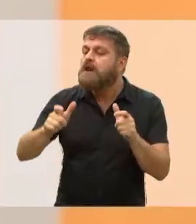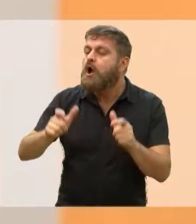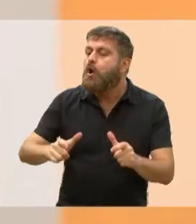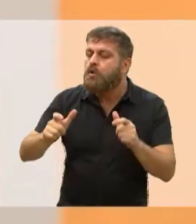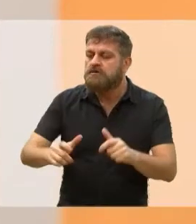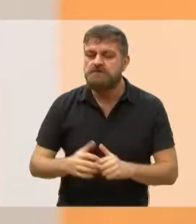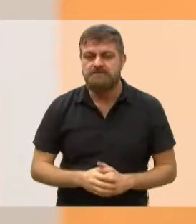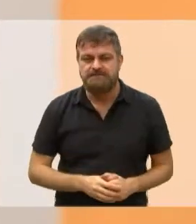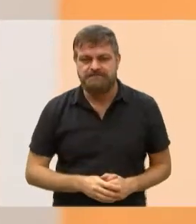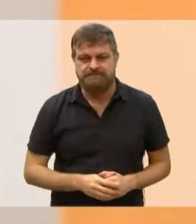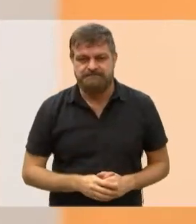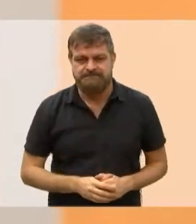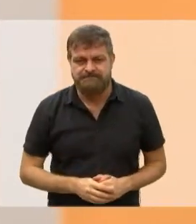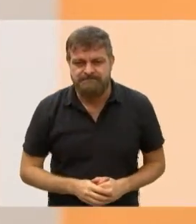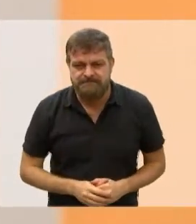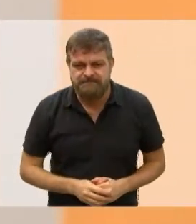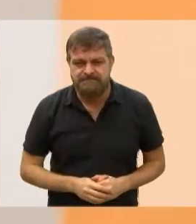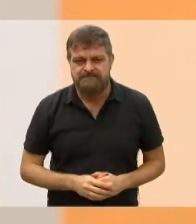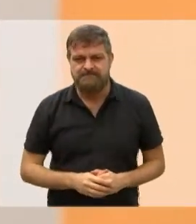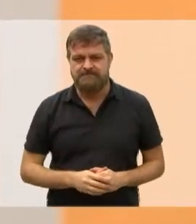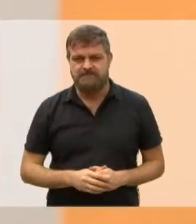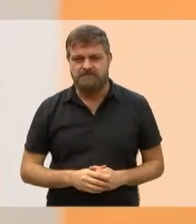Rafa?